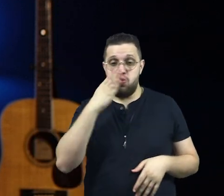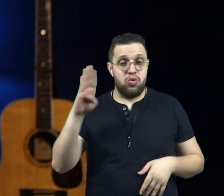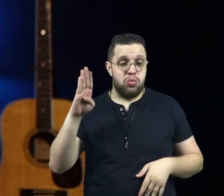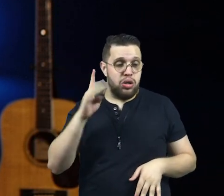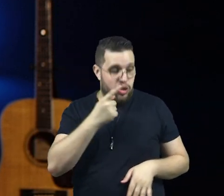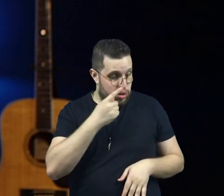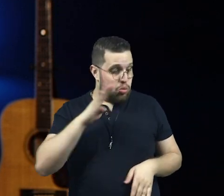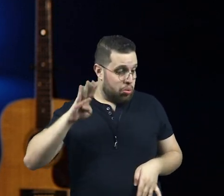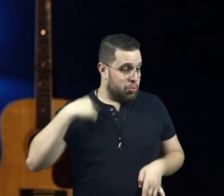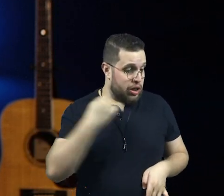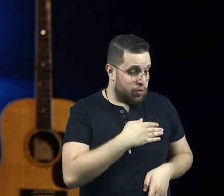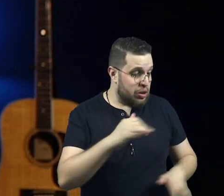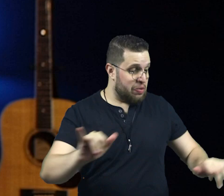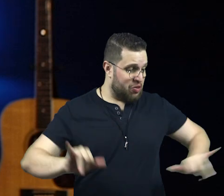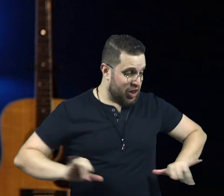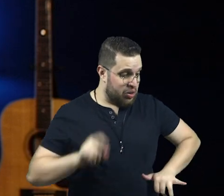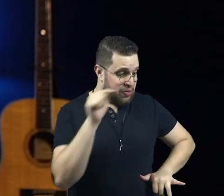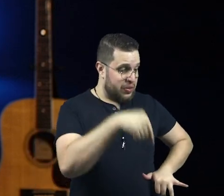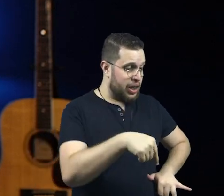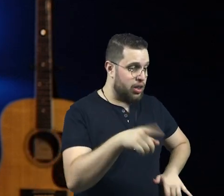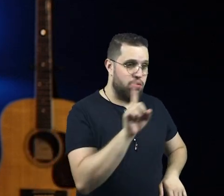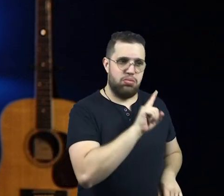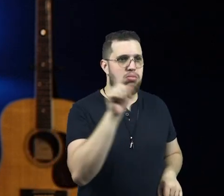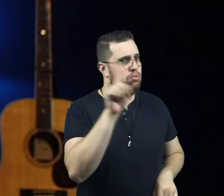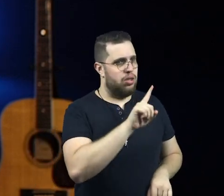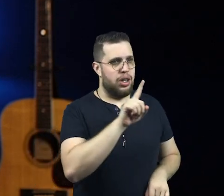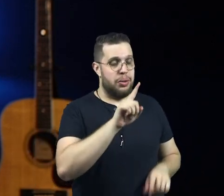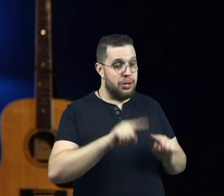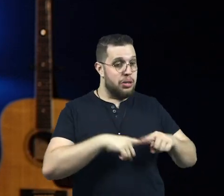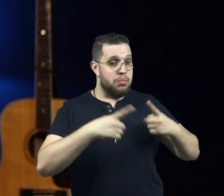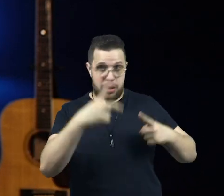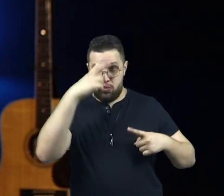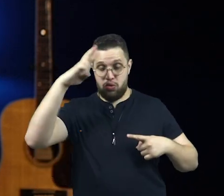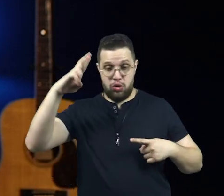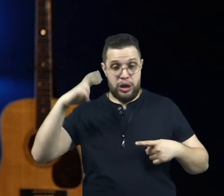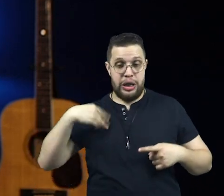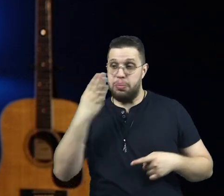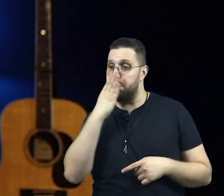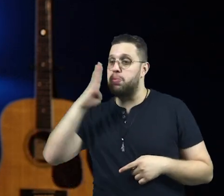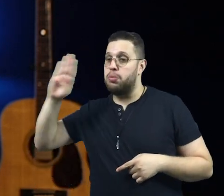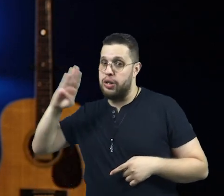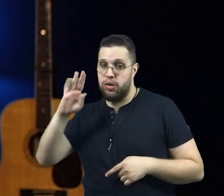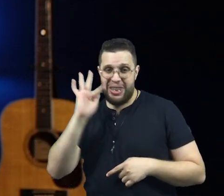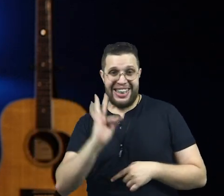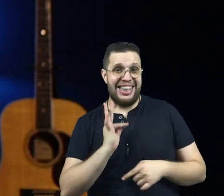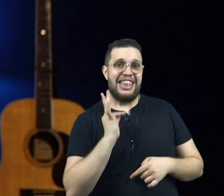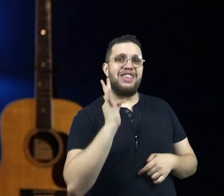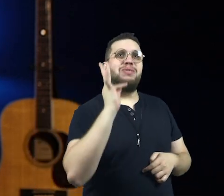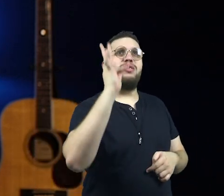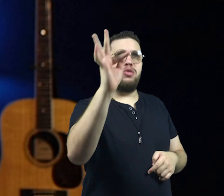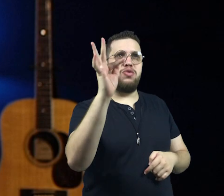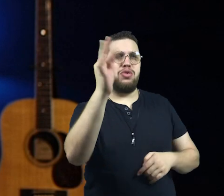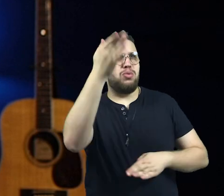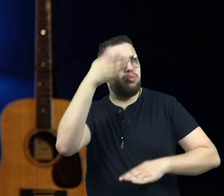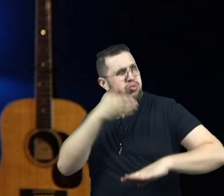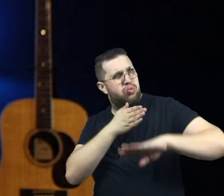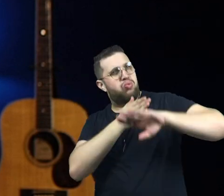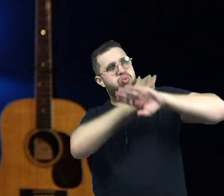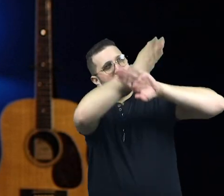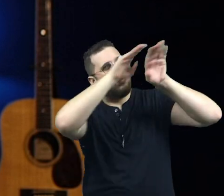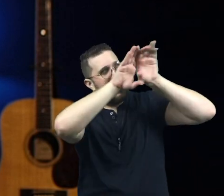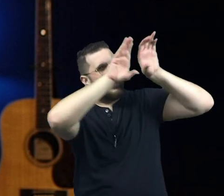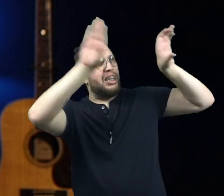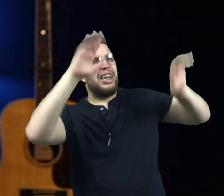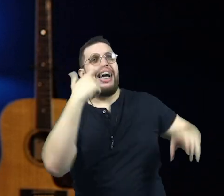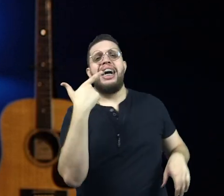do sofrimento neste mundo, mas Ele nos prometeu levar para um mundo, aí sim, ali não haverá dor, nem